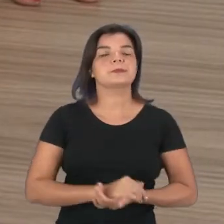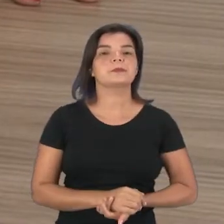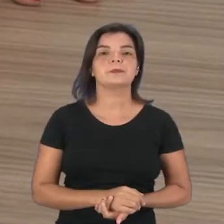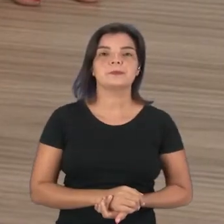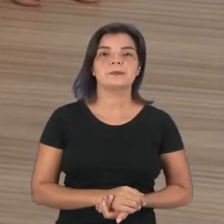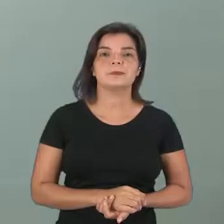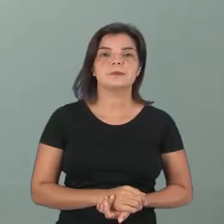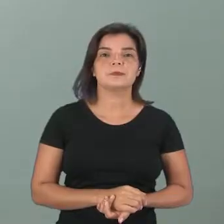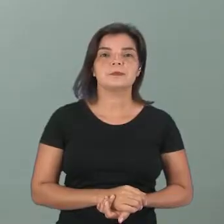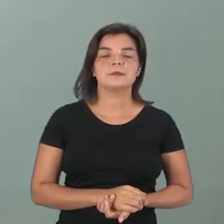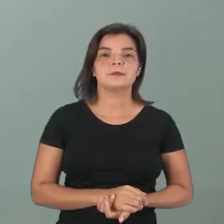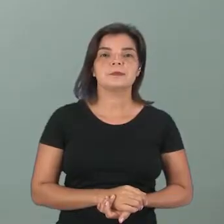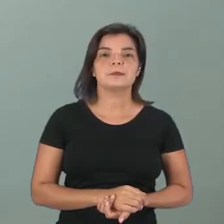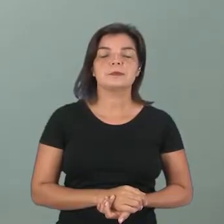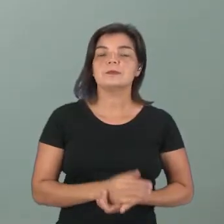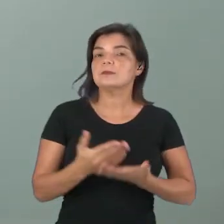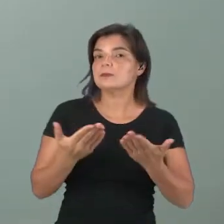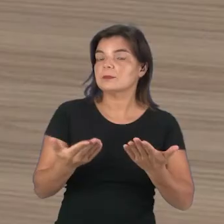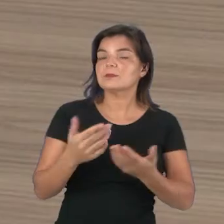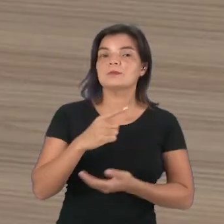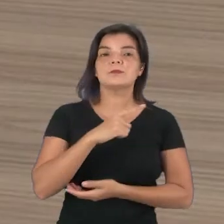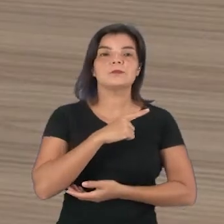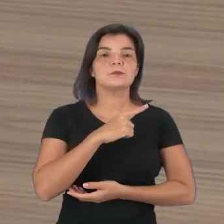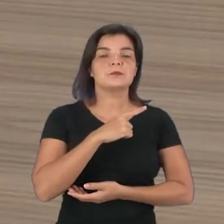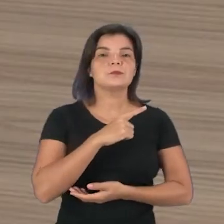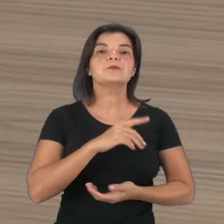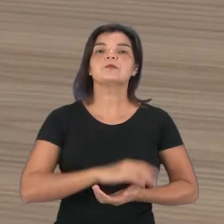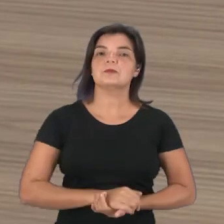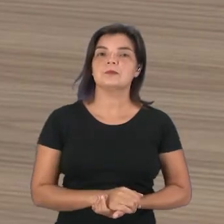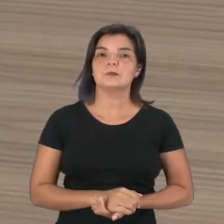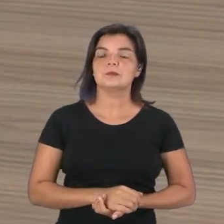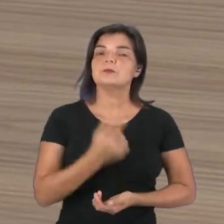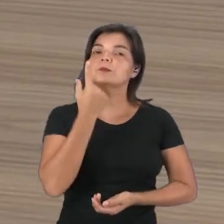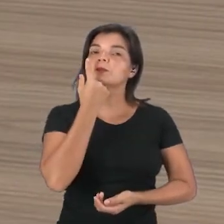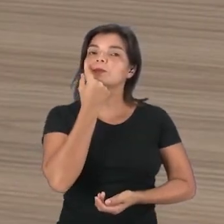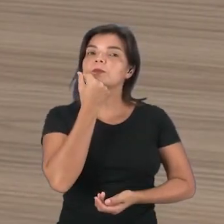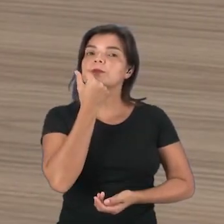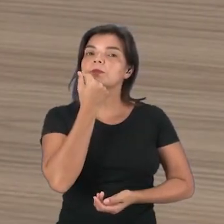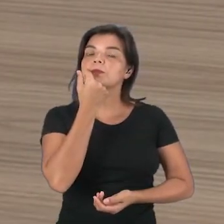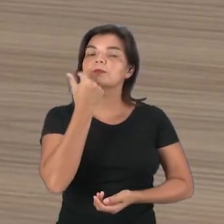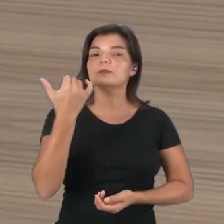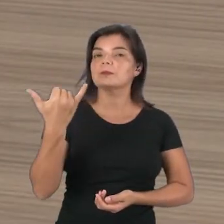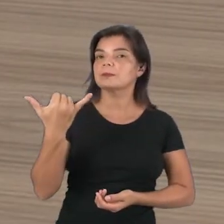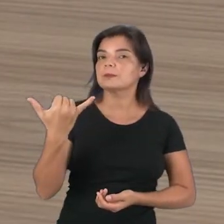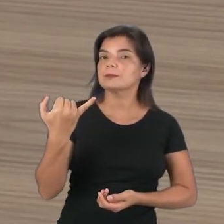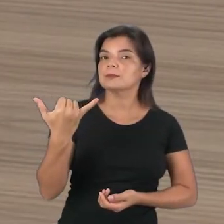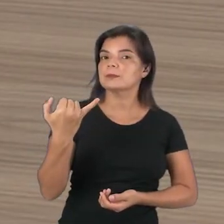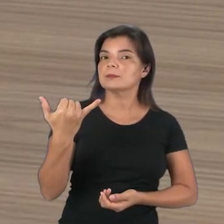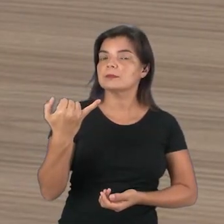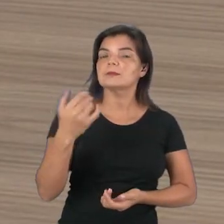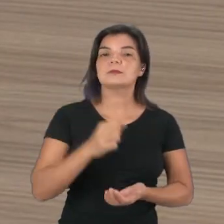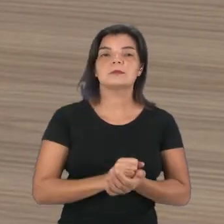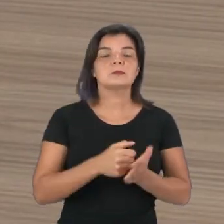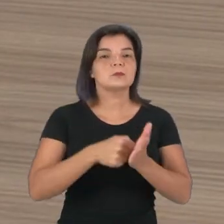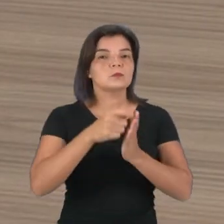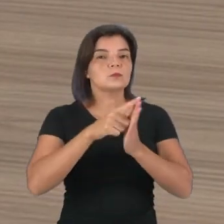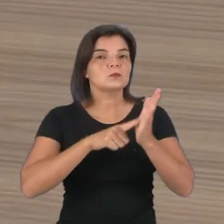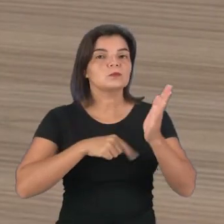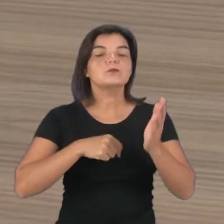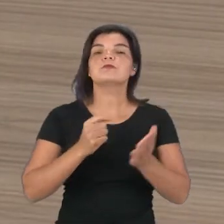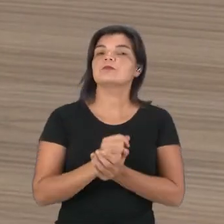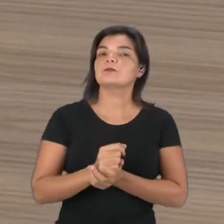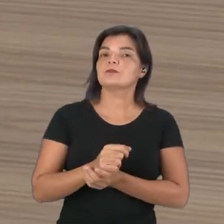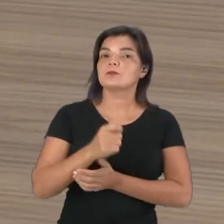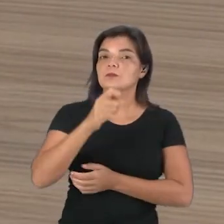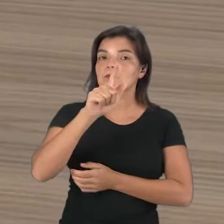certo? E aí tenho os lápis, a caneta, o pincel,